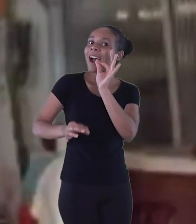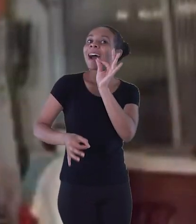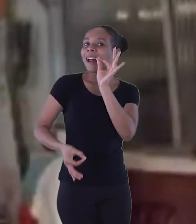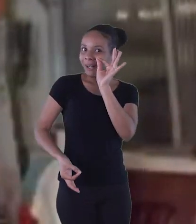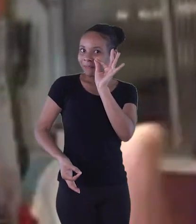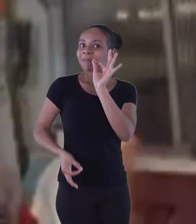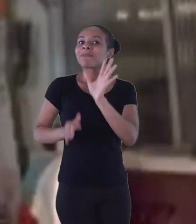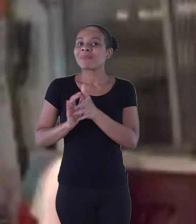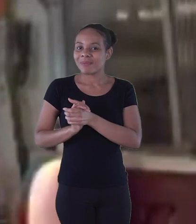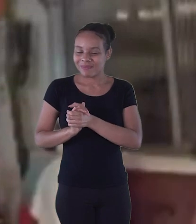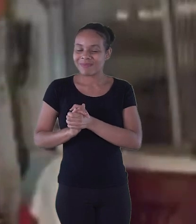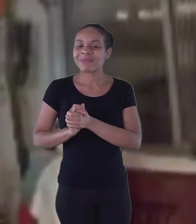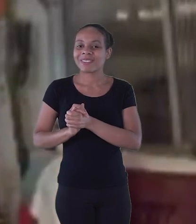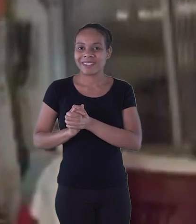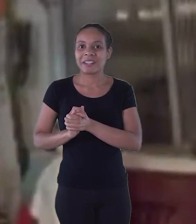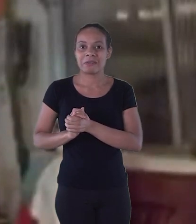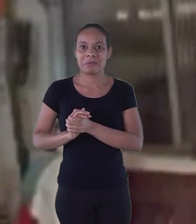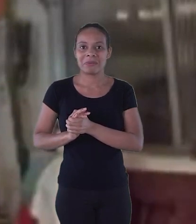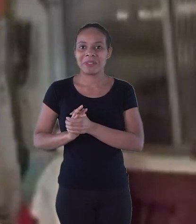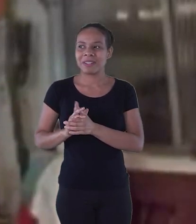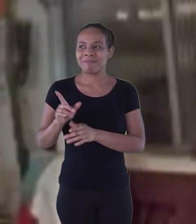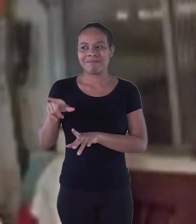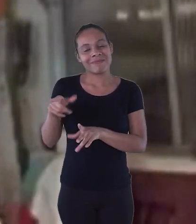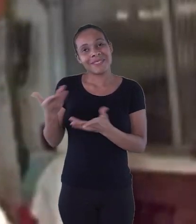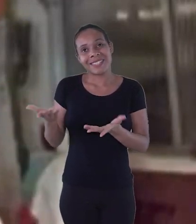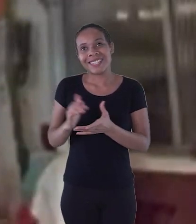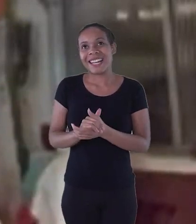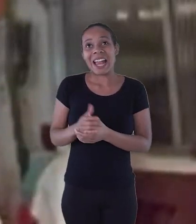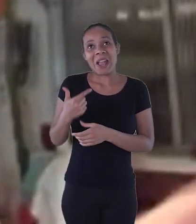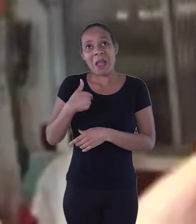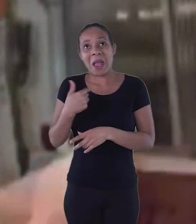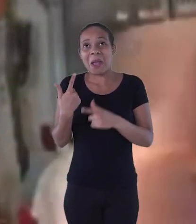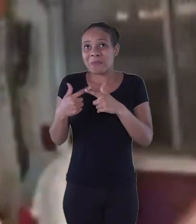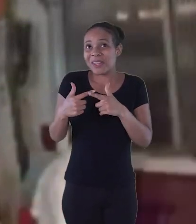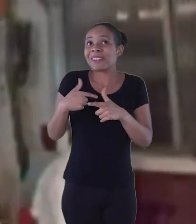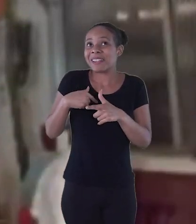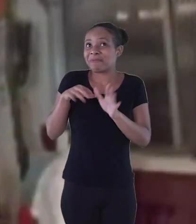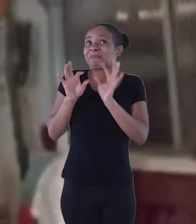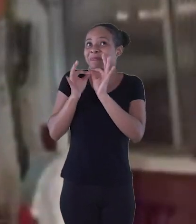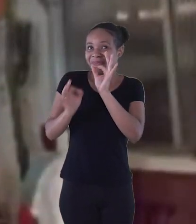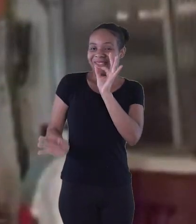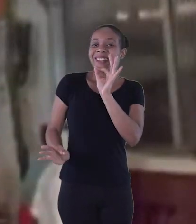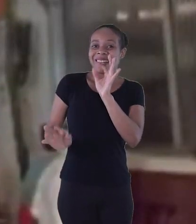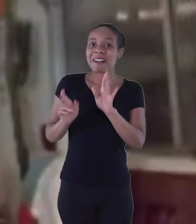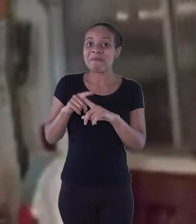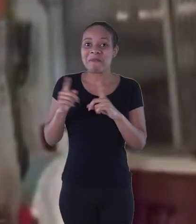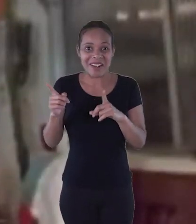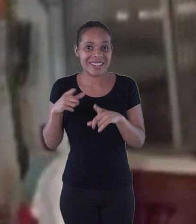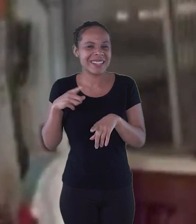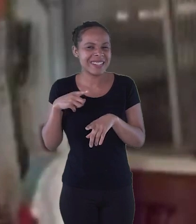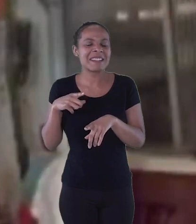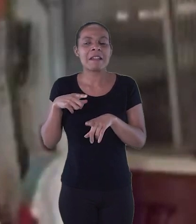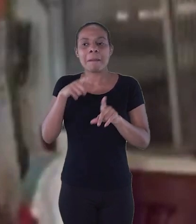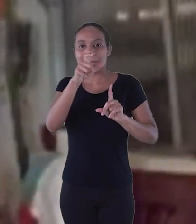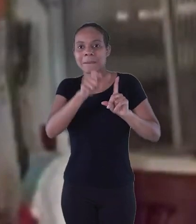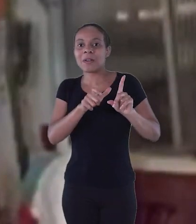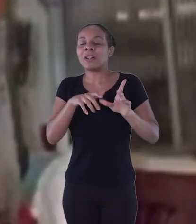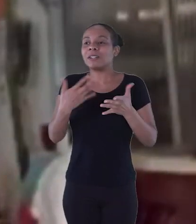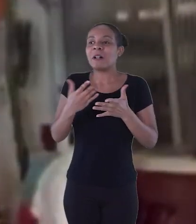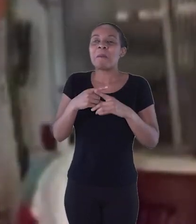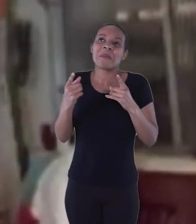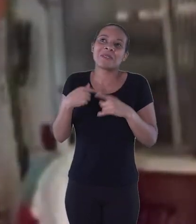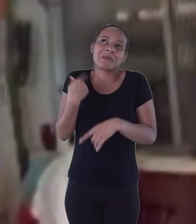da questão só dos retratos, mas não é que é só, né? Porque é coisa pra caramba, os retratos e as biografias, mas é que a gente pensa assim,